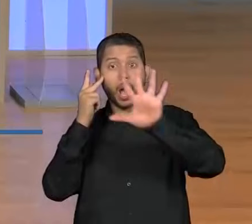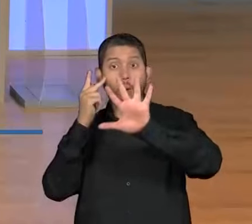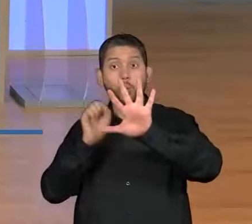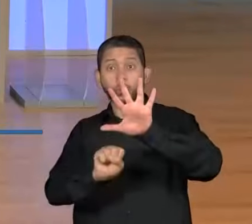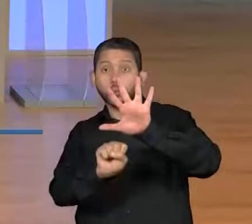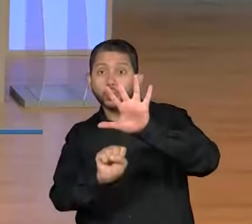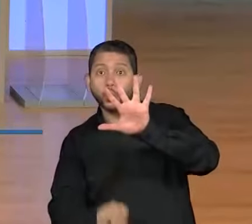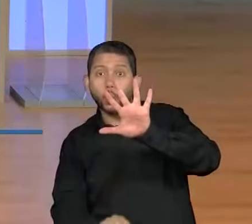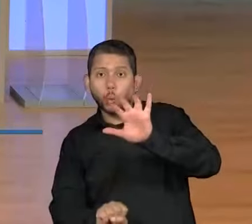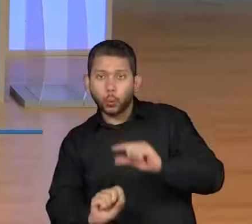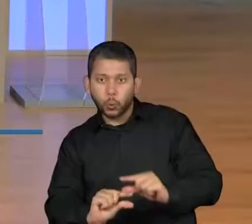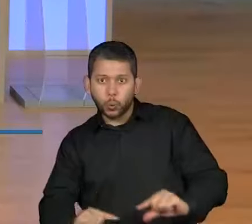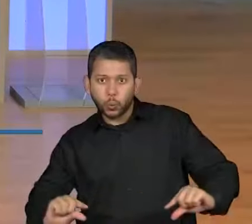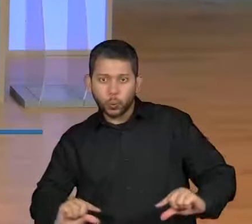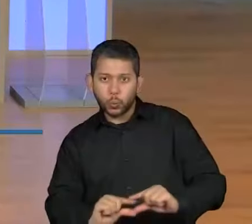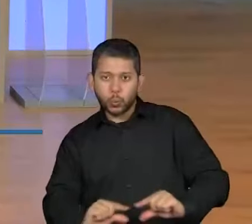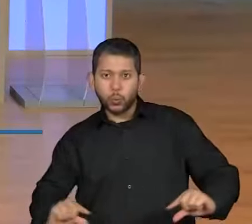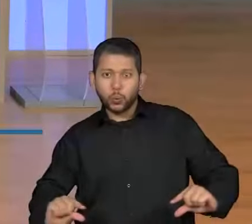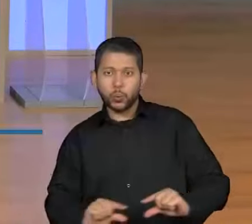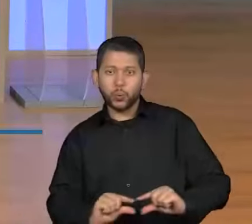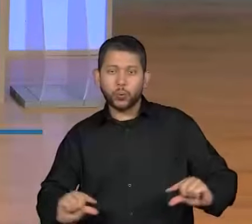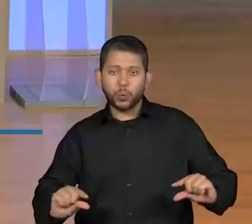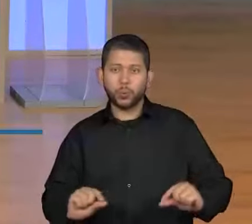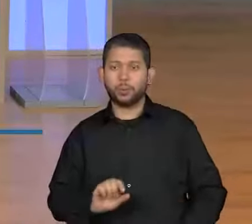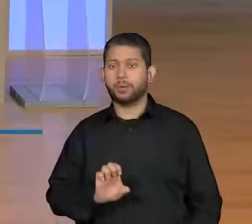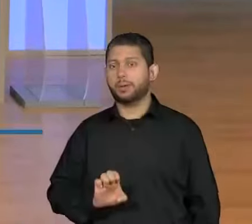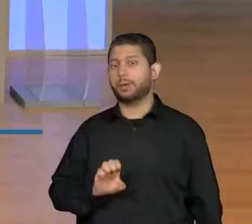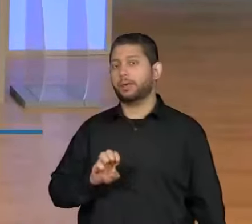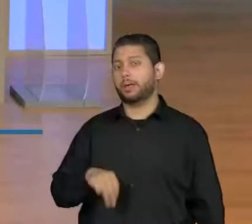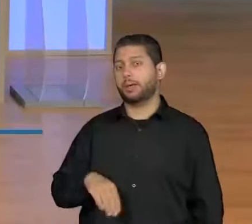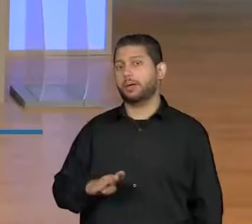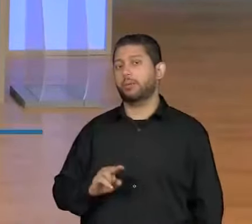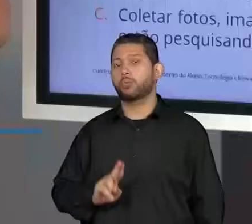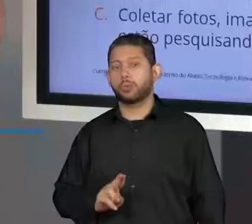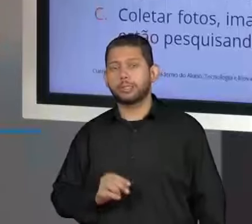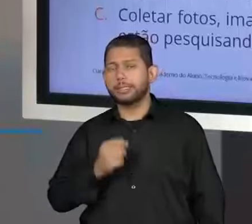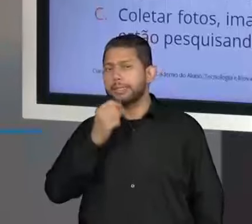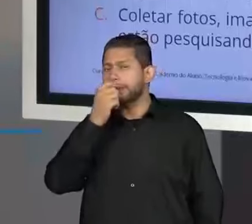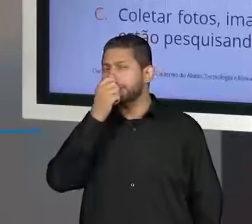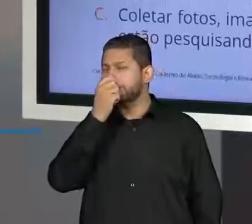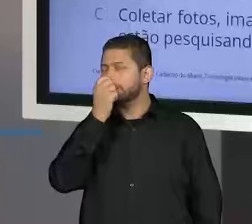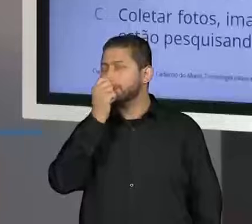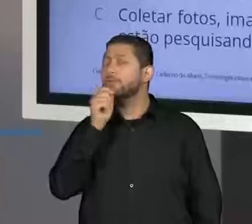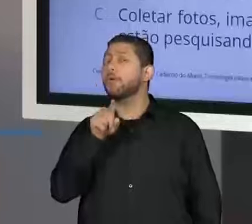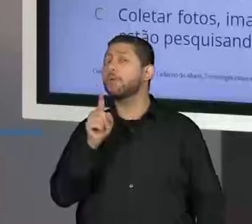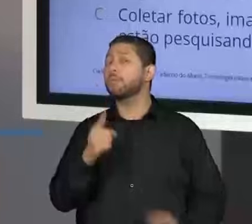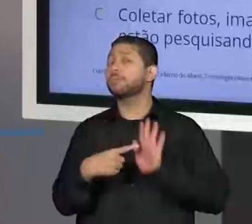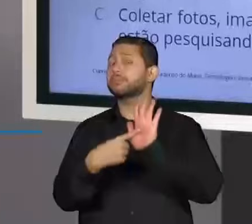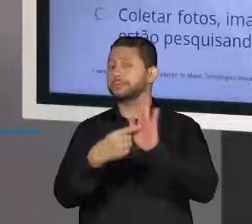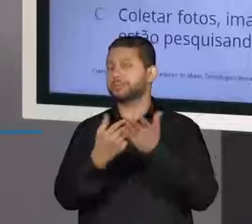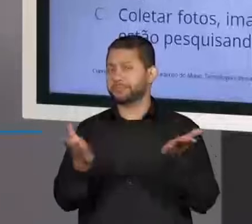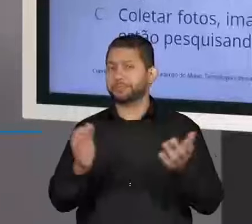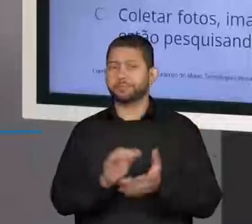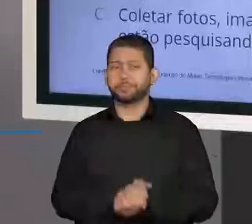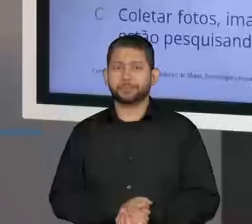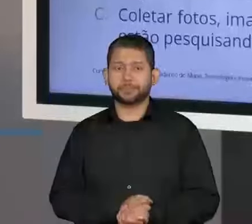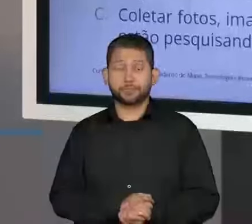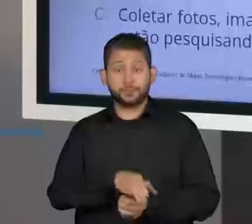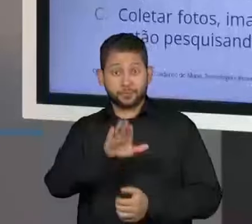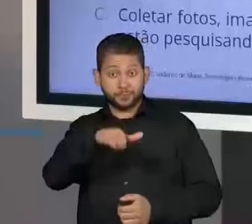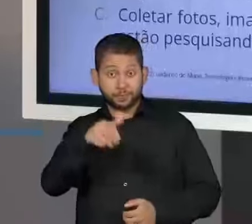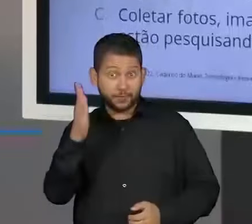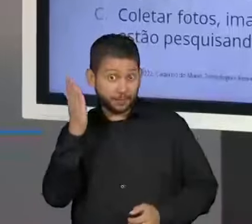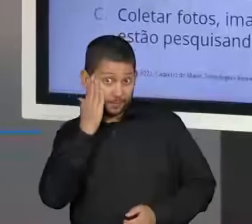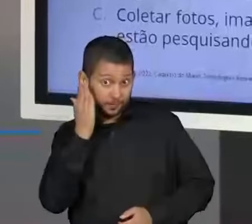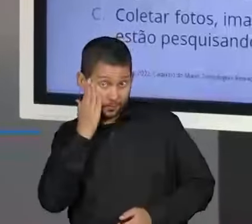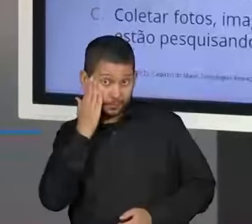mesmo. Mas você sabia? Vou lançar para vocês agora, estudantes. Você sabe